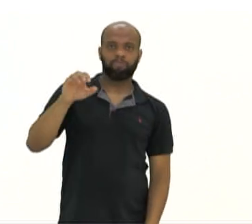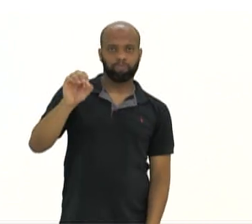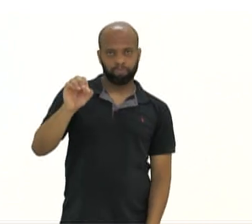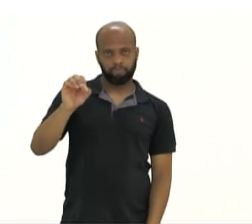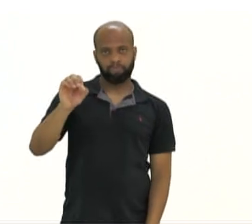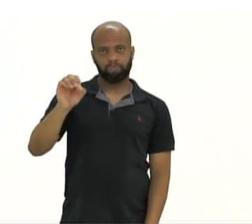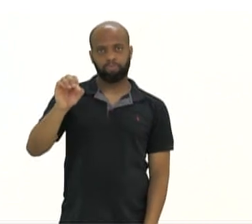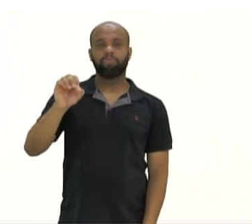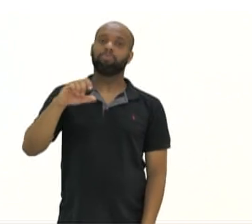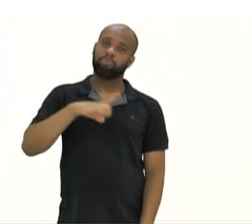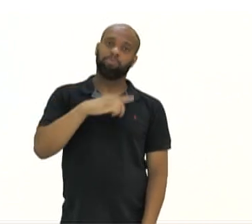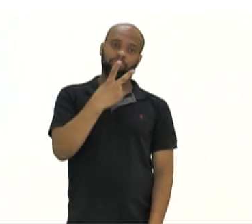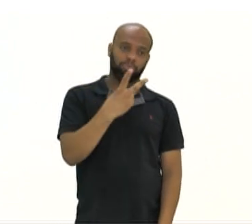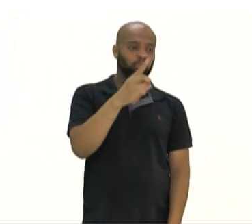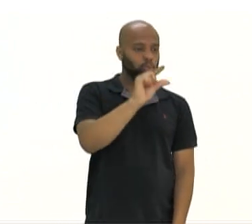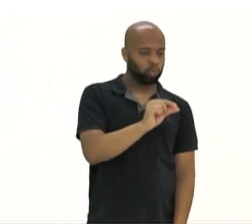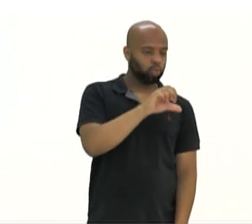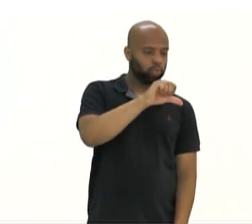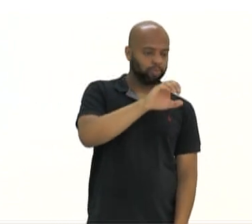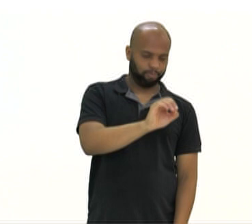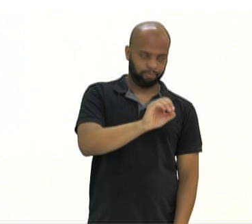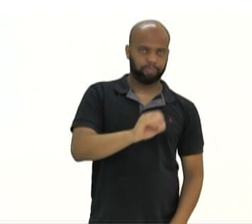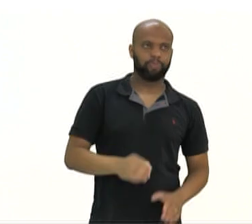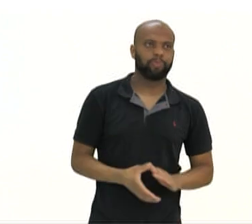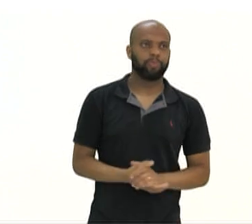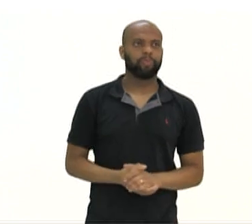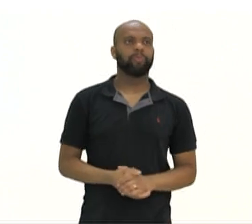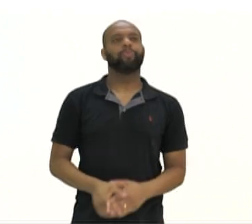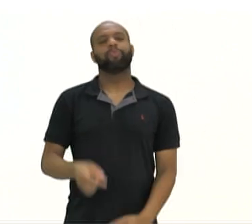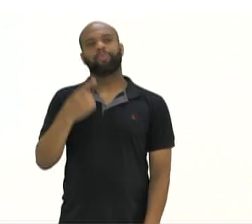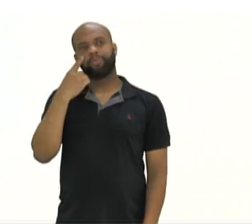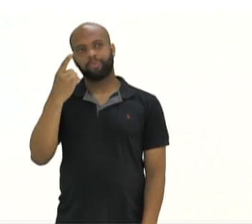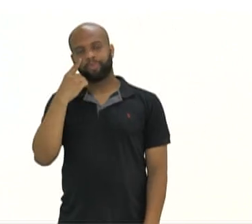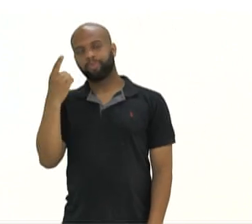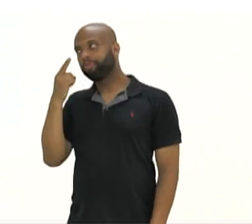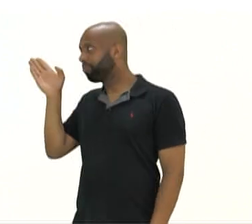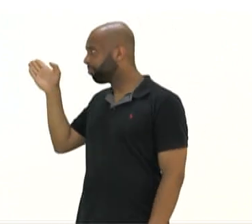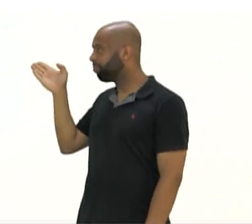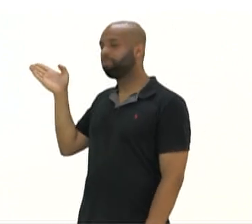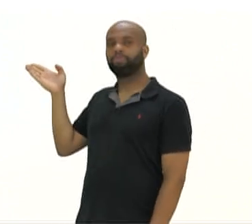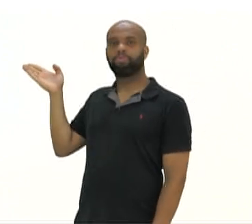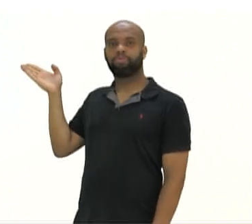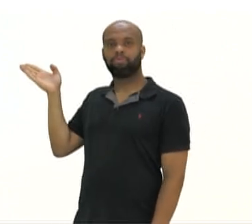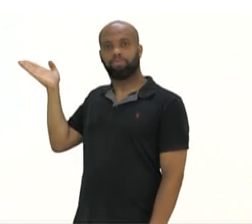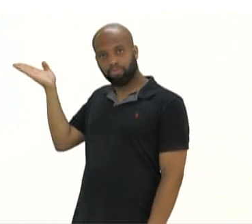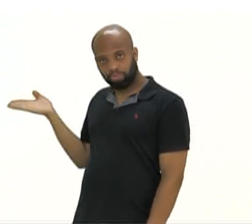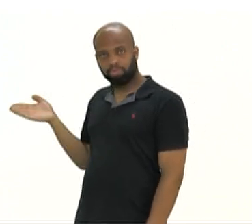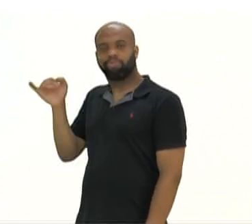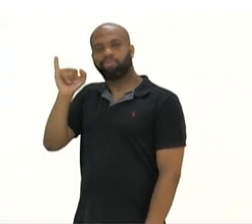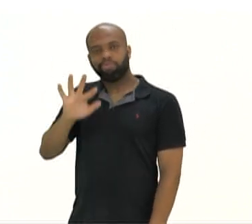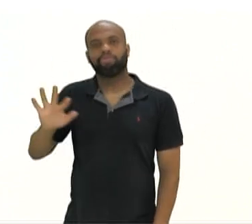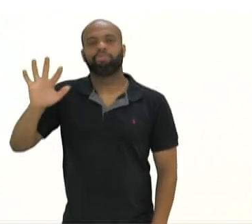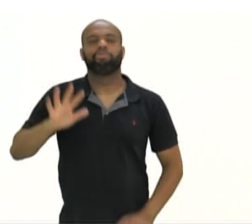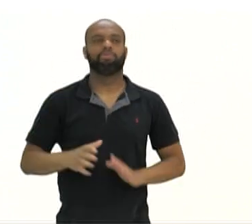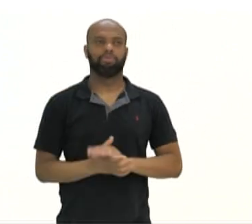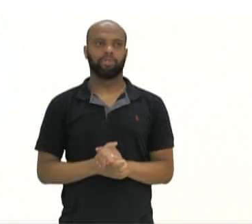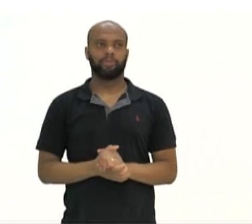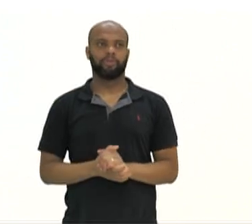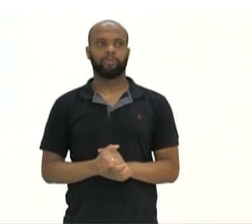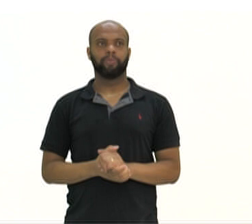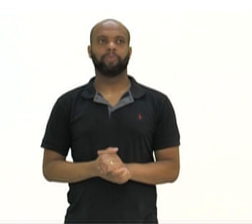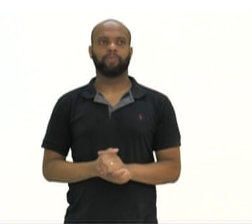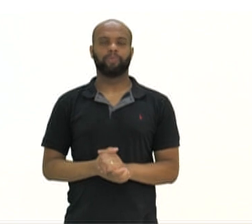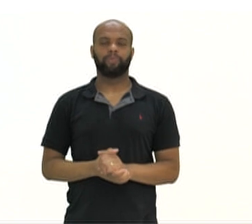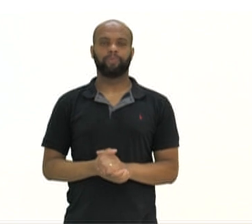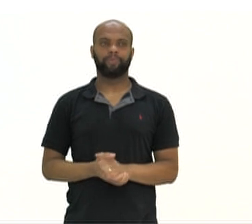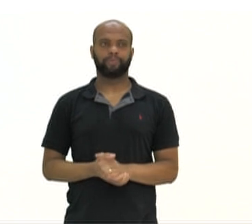lados iguais, porém com ângulos internos diferentes entre si